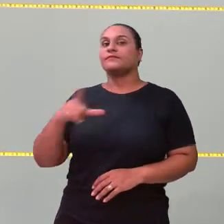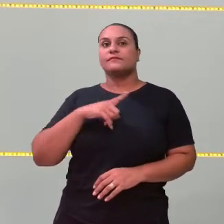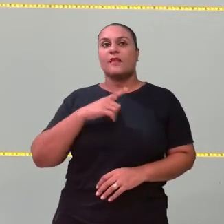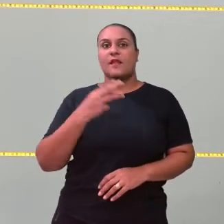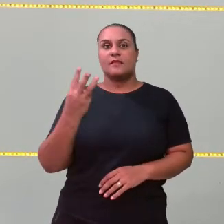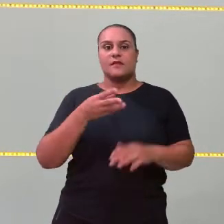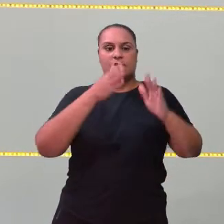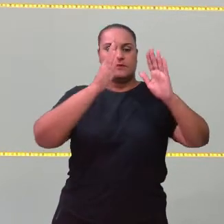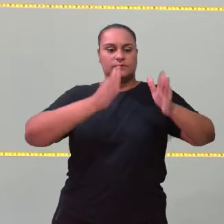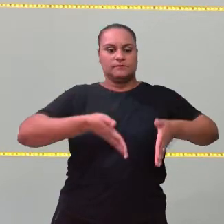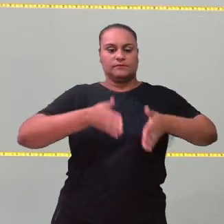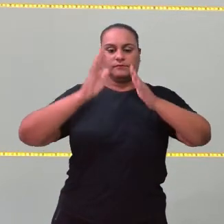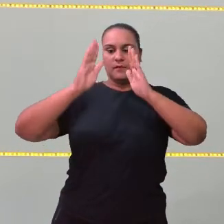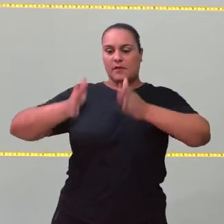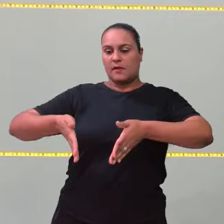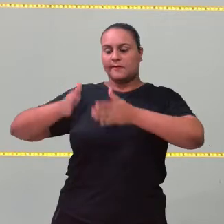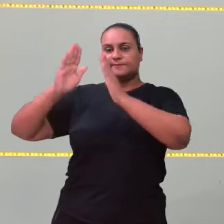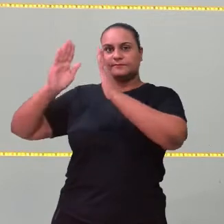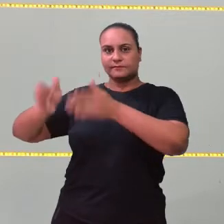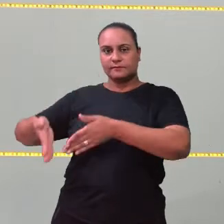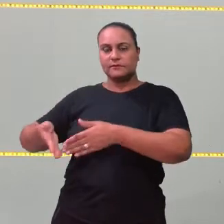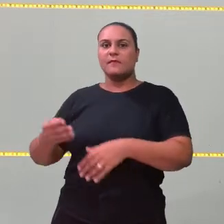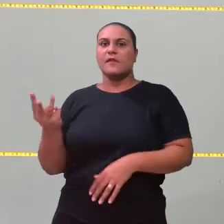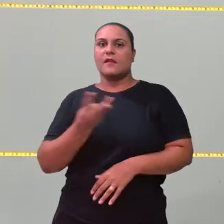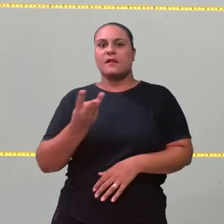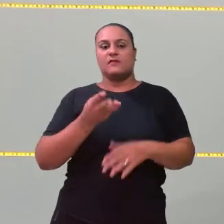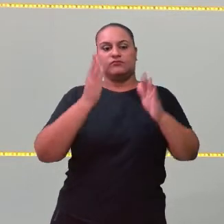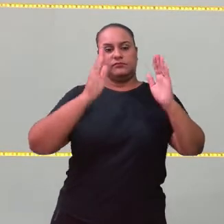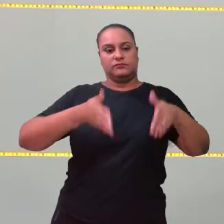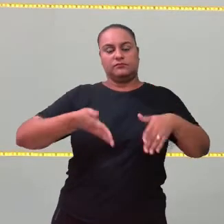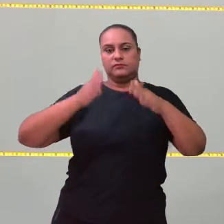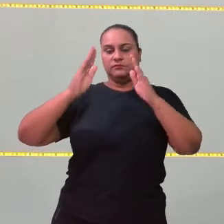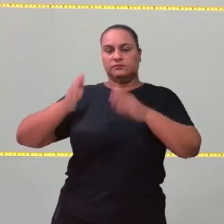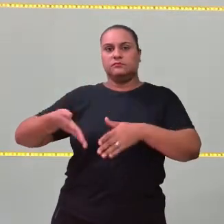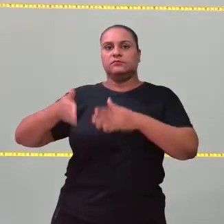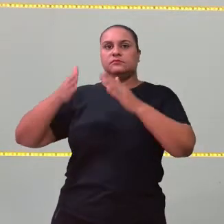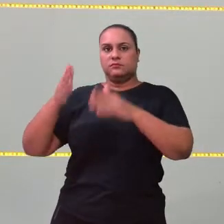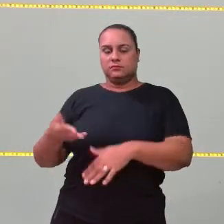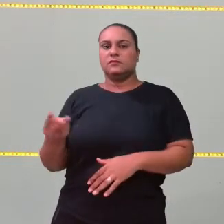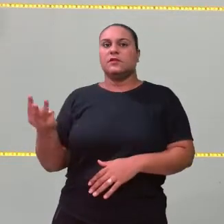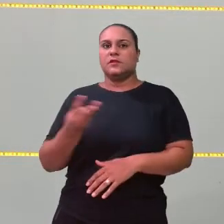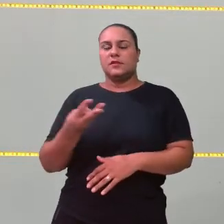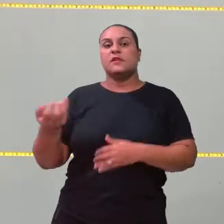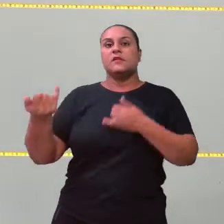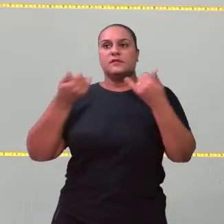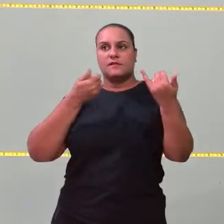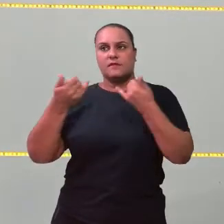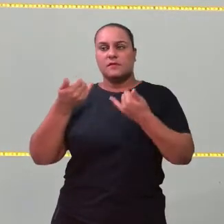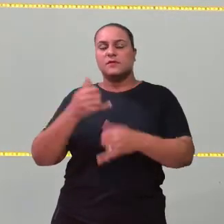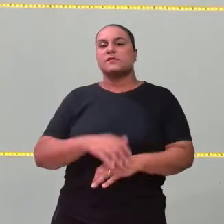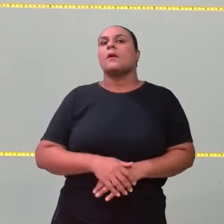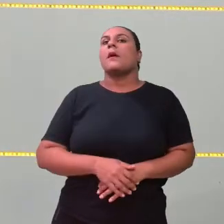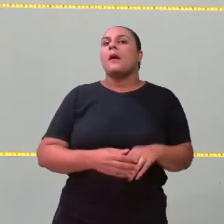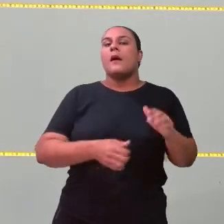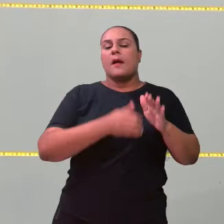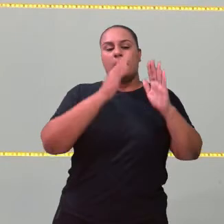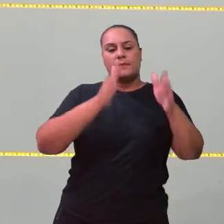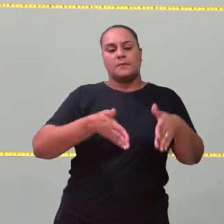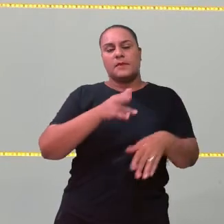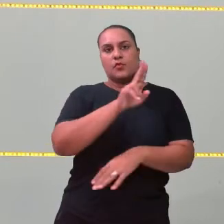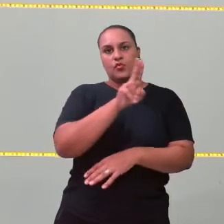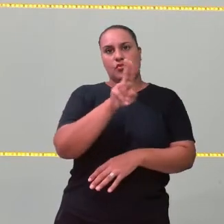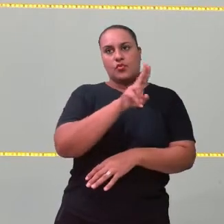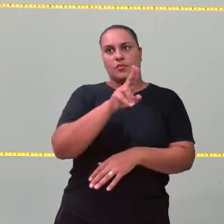3 colunas. E essas 3 colunas vão me trazer 3 variáveis, que é uma com